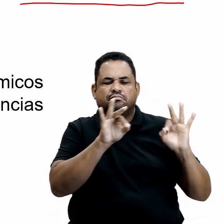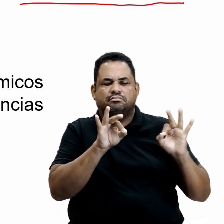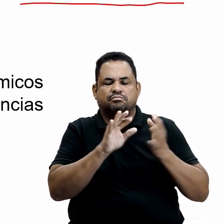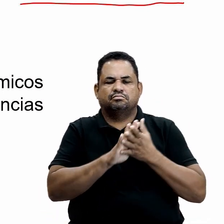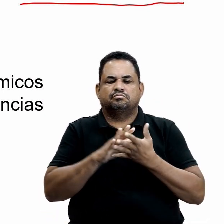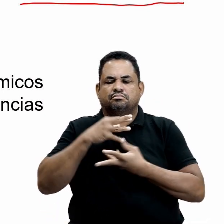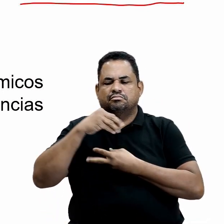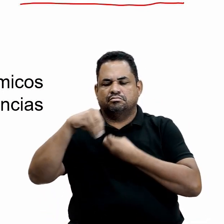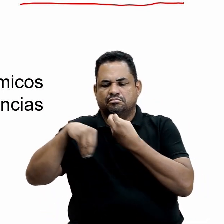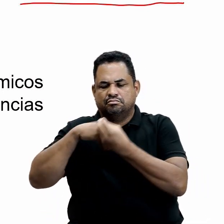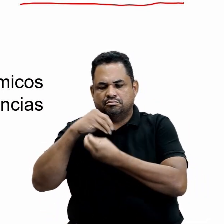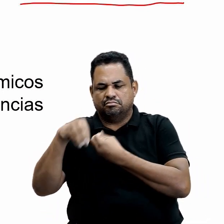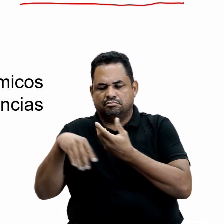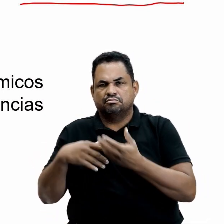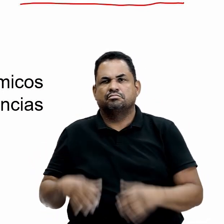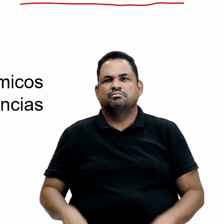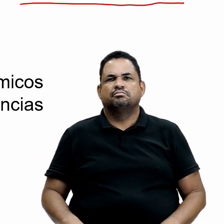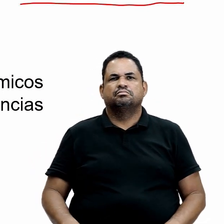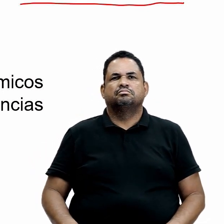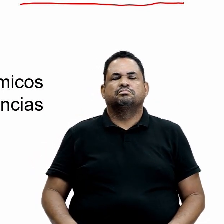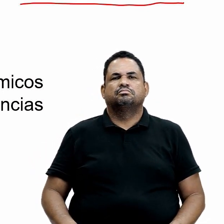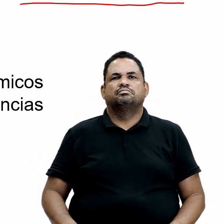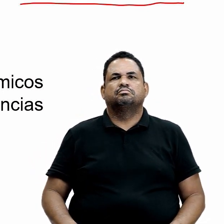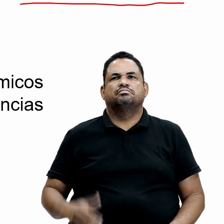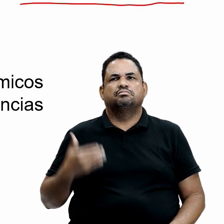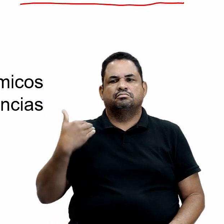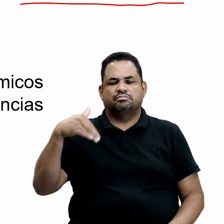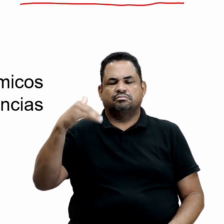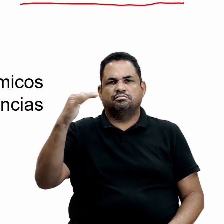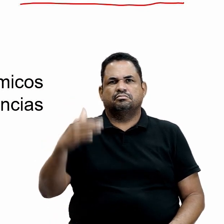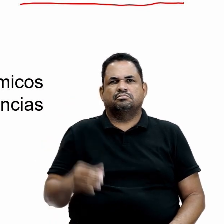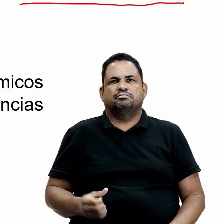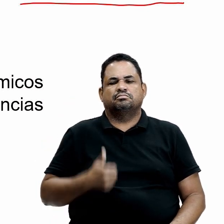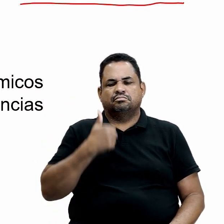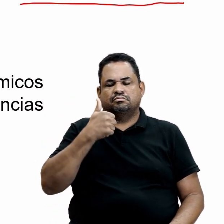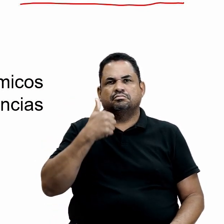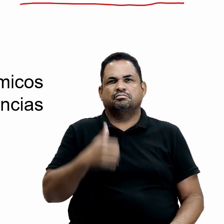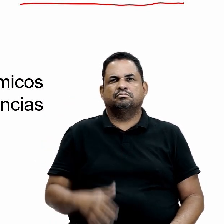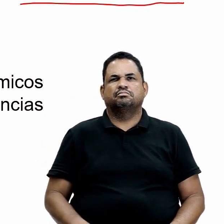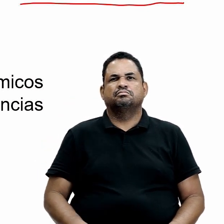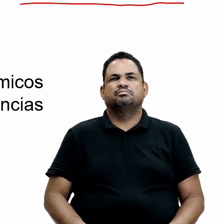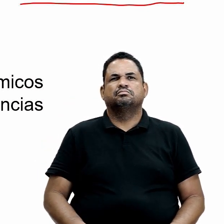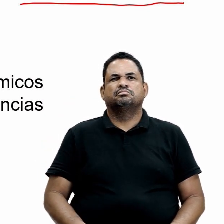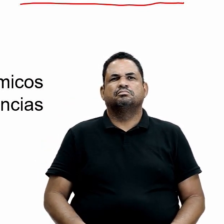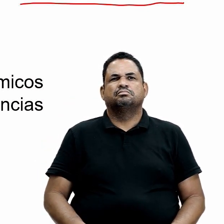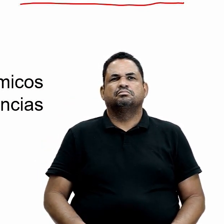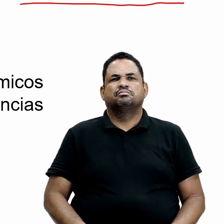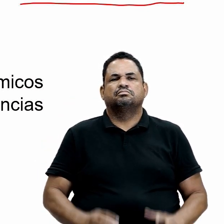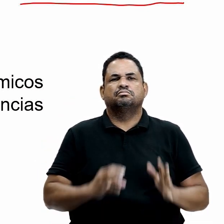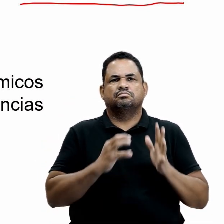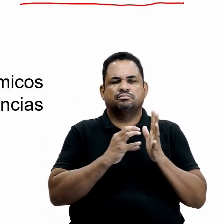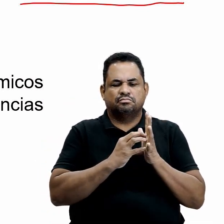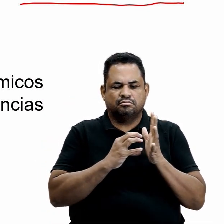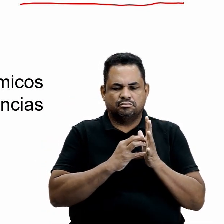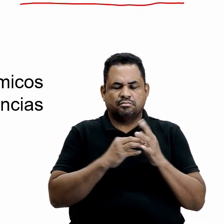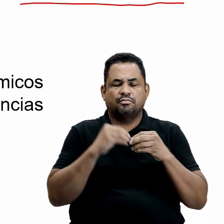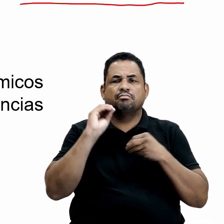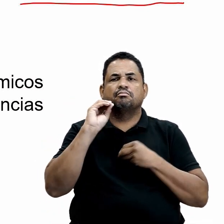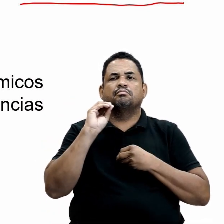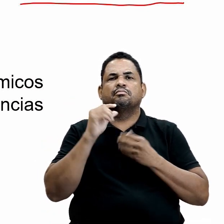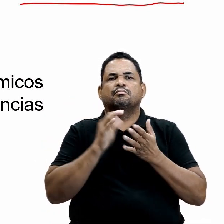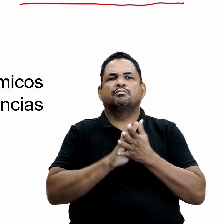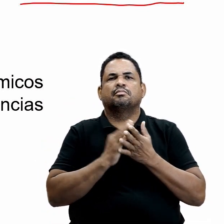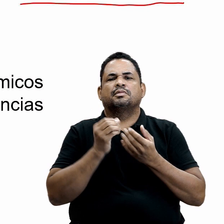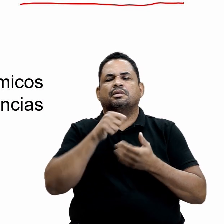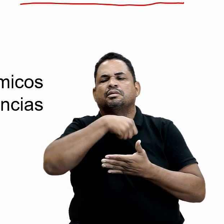podem ser compostas e assim sucessivamente, beleza? Então, símbolo, o que é o símbolo? Eu vou